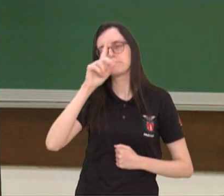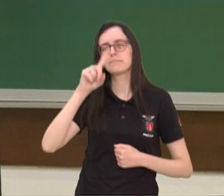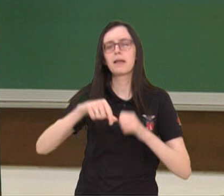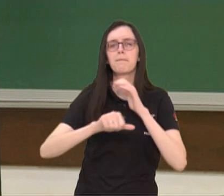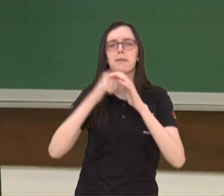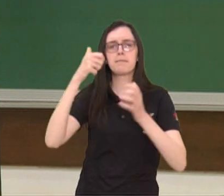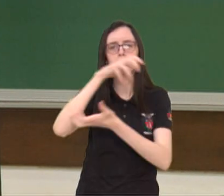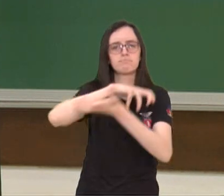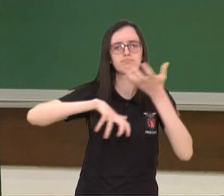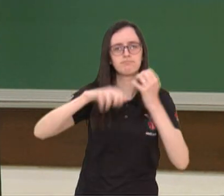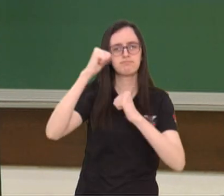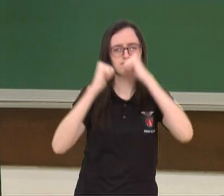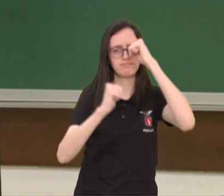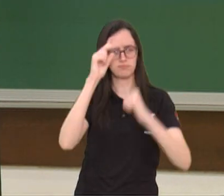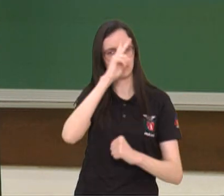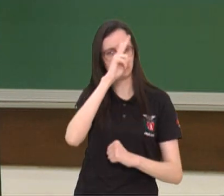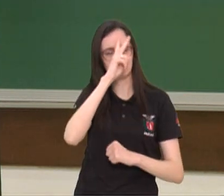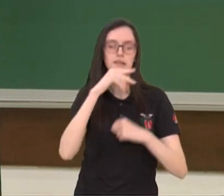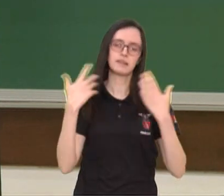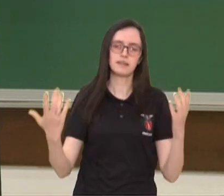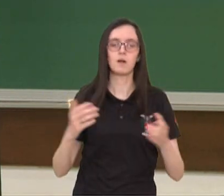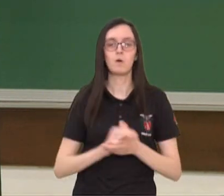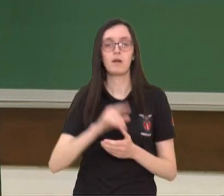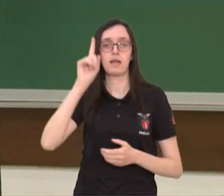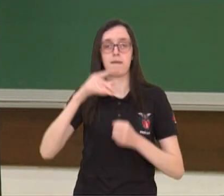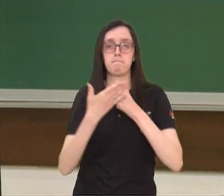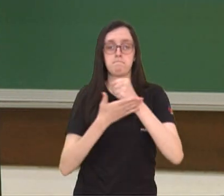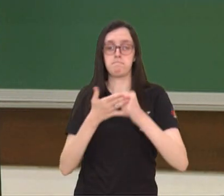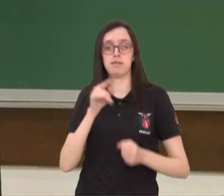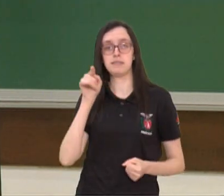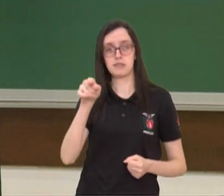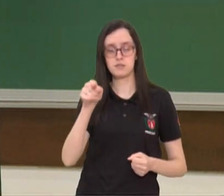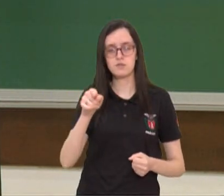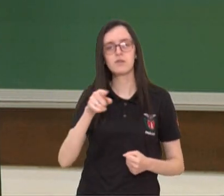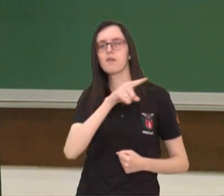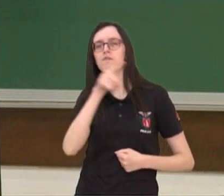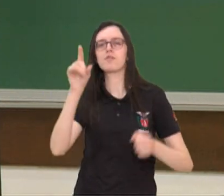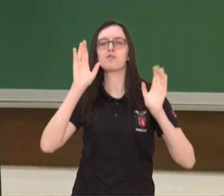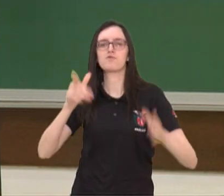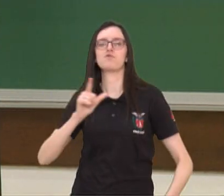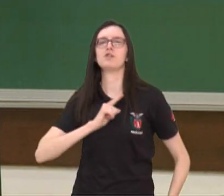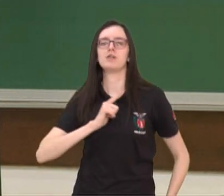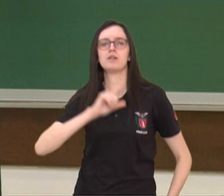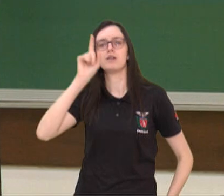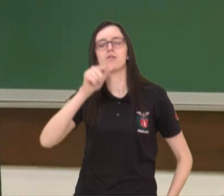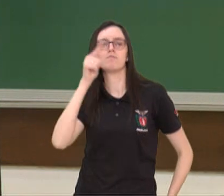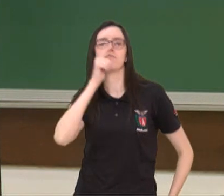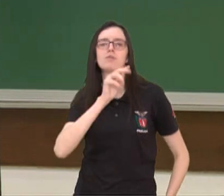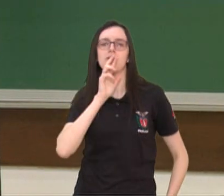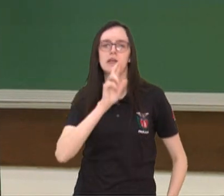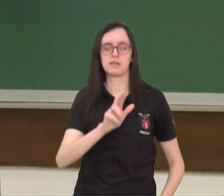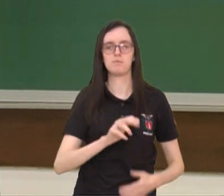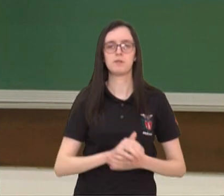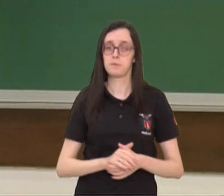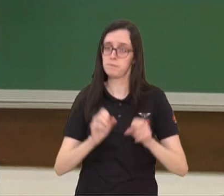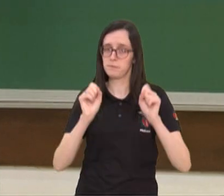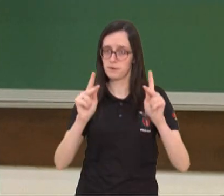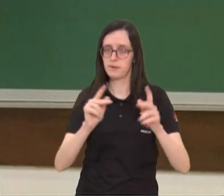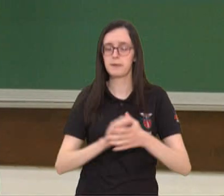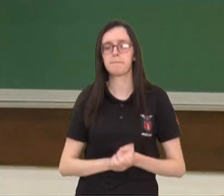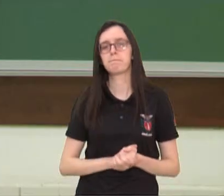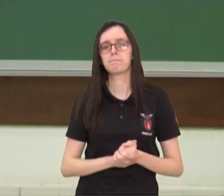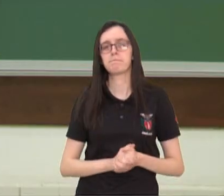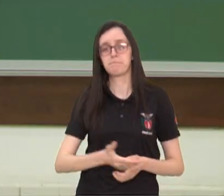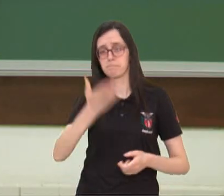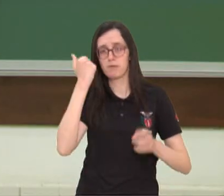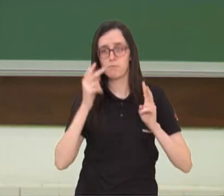revolução industrial? Então, com base nisso, você já vai ter aí condição de responder. Ok?